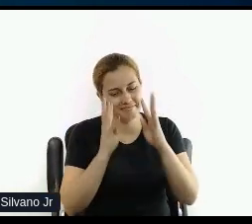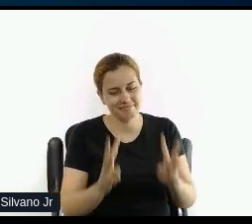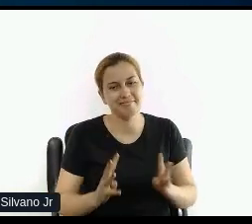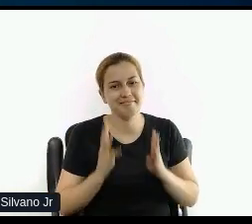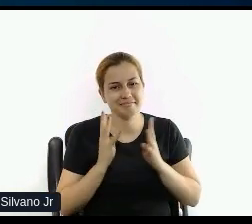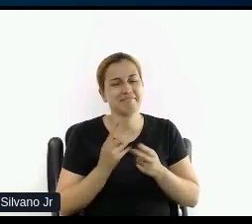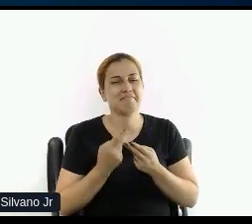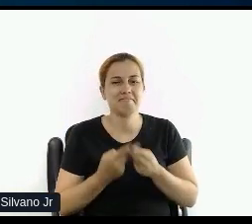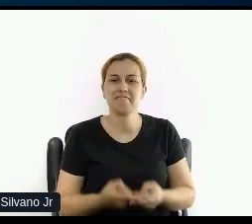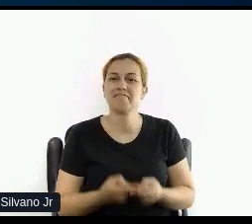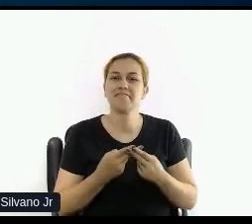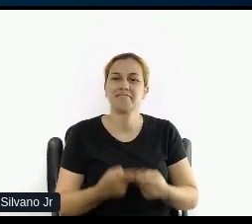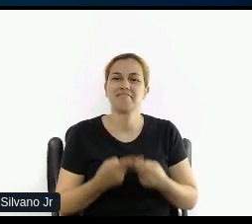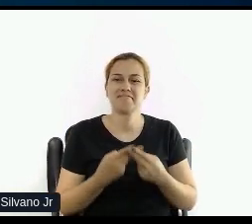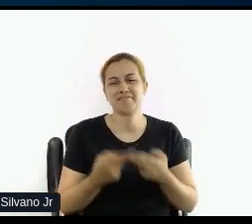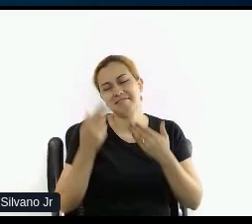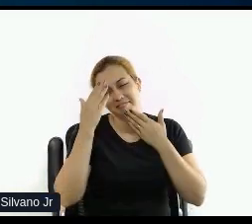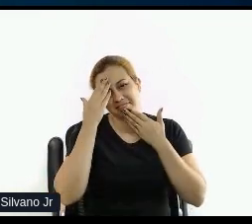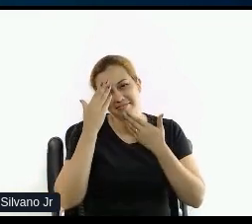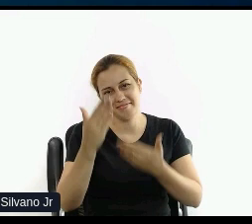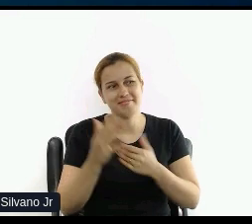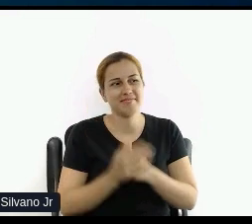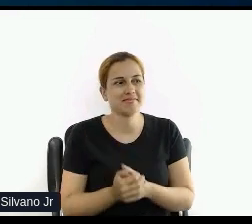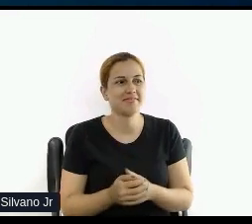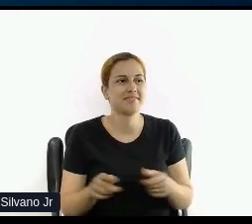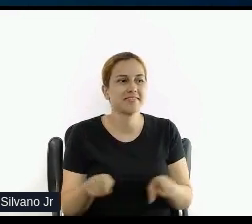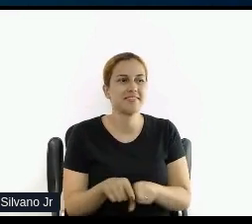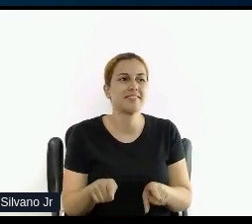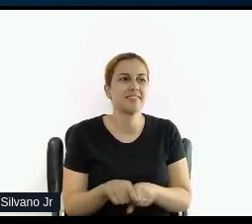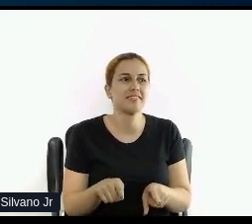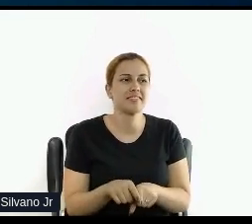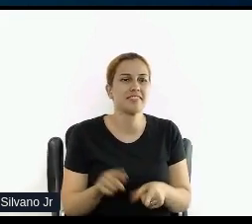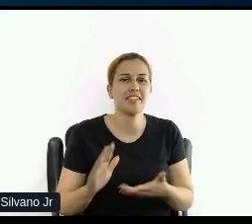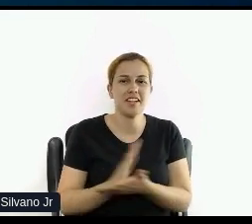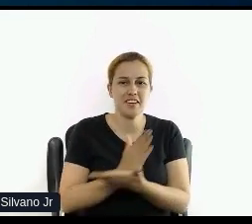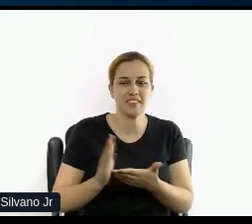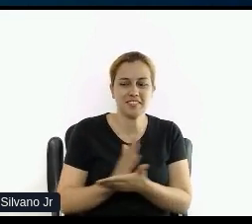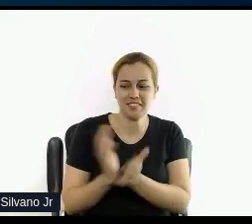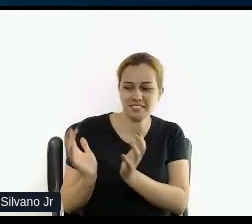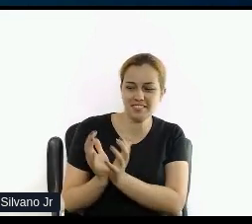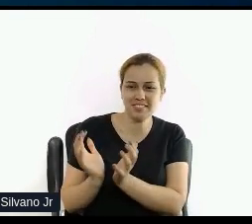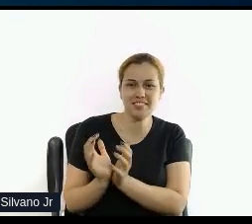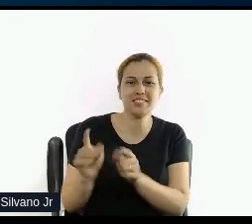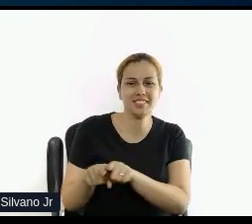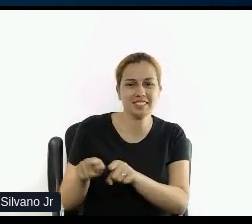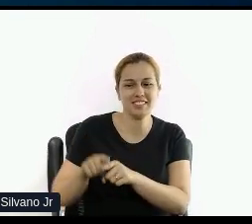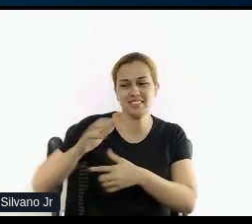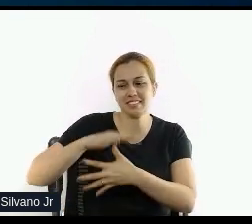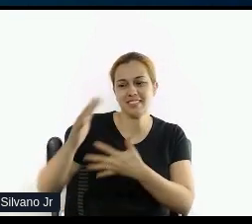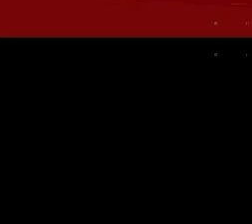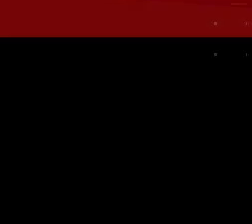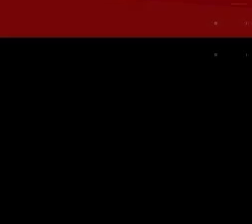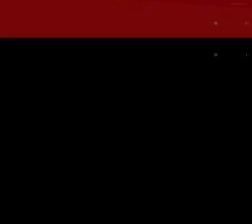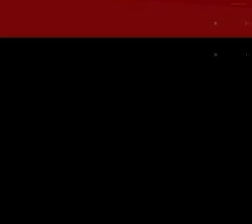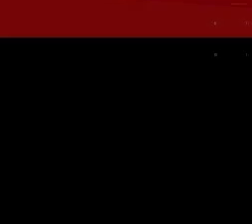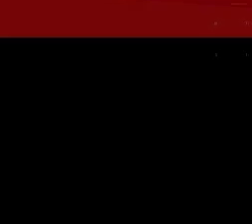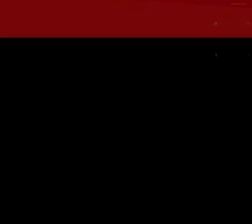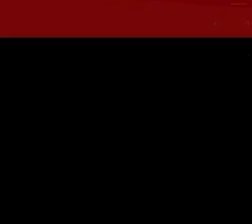paciência, a galera que ficou no time de intérpretes aí. E é isso. Se tiverem qualquer dúvida, podem mandar.